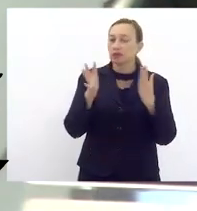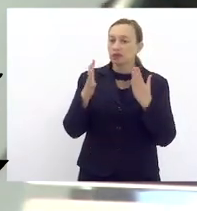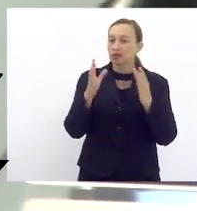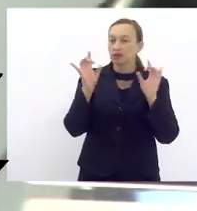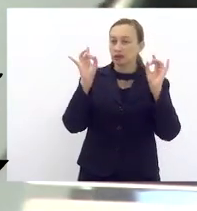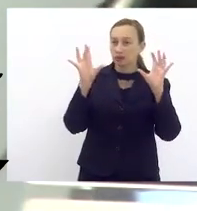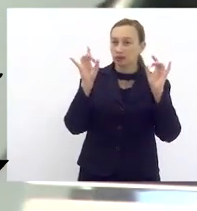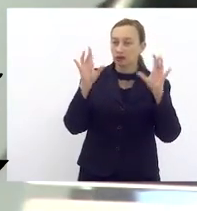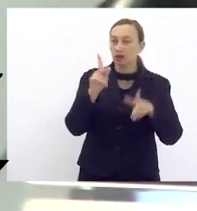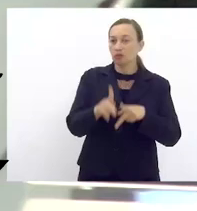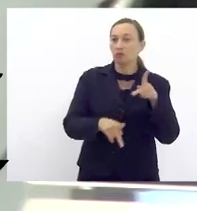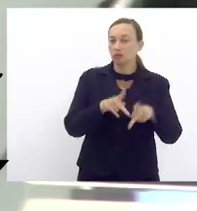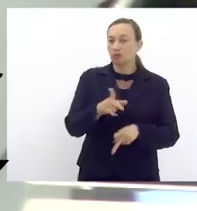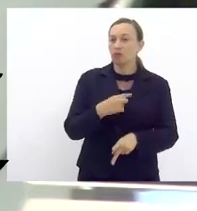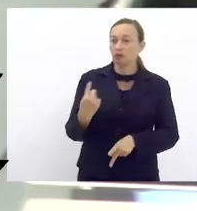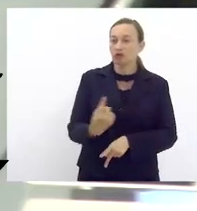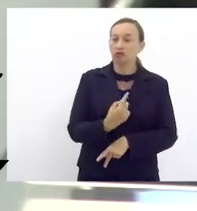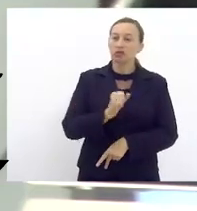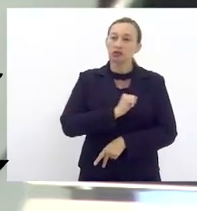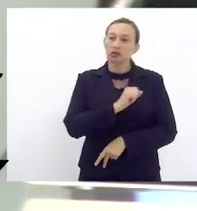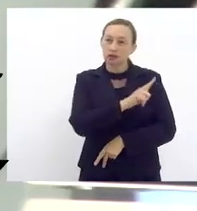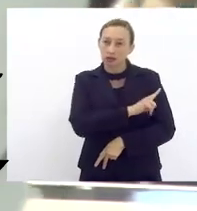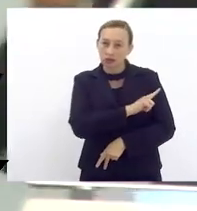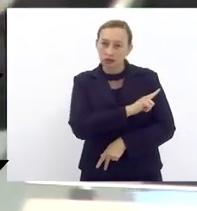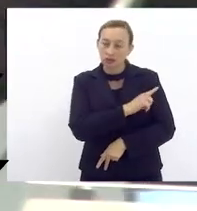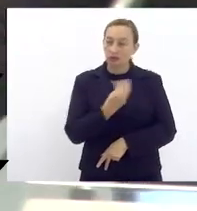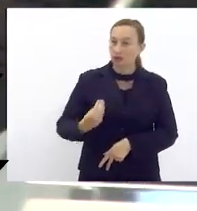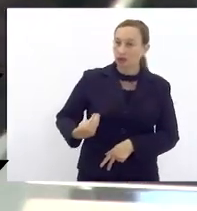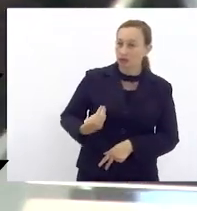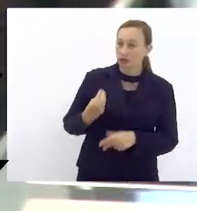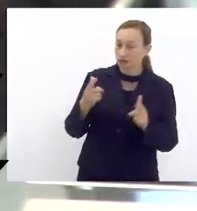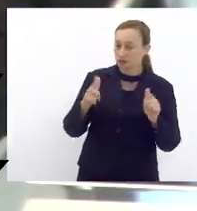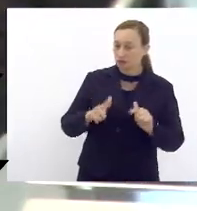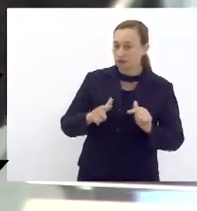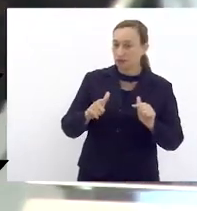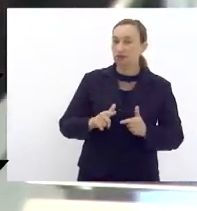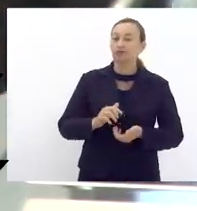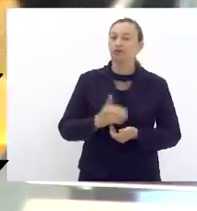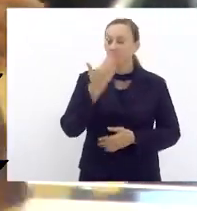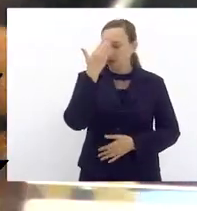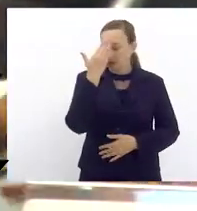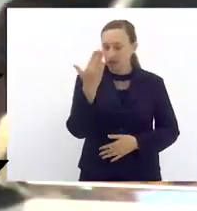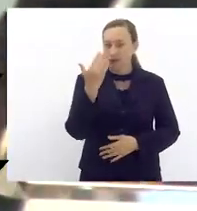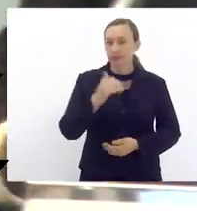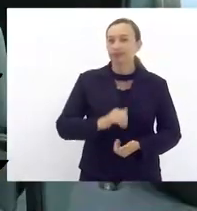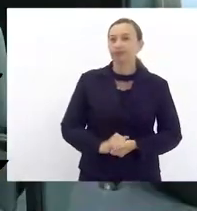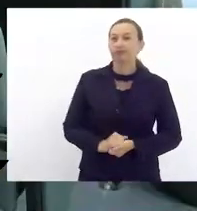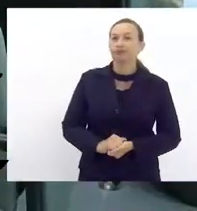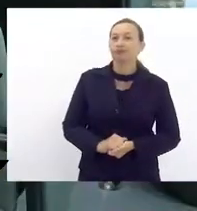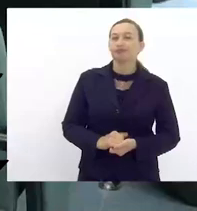no nosso povo lá de São Gonçalo pela presença ilustre aqui obrigado